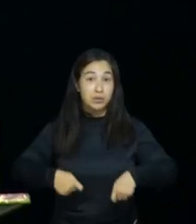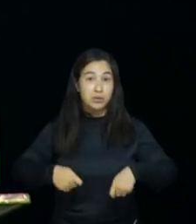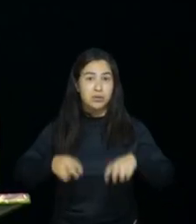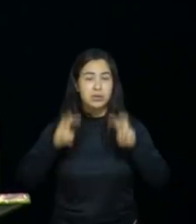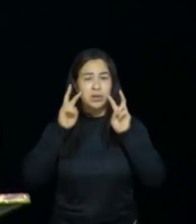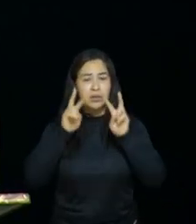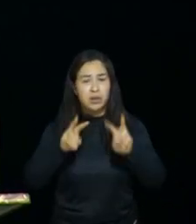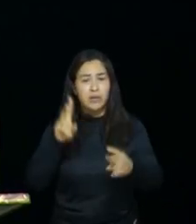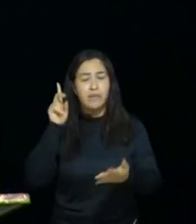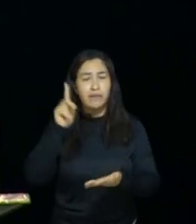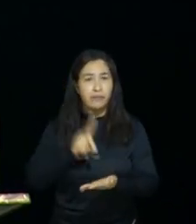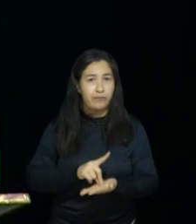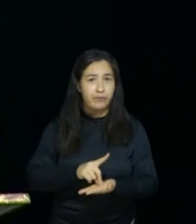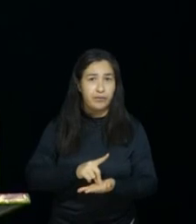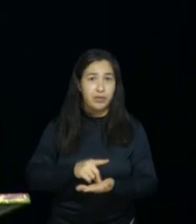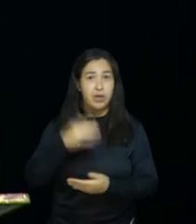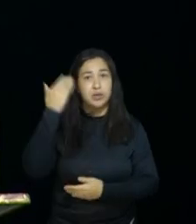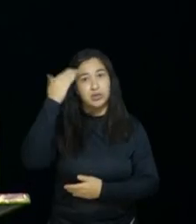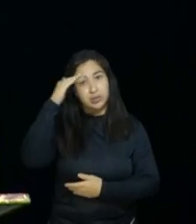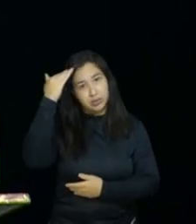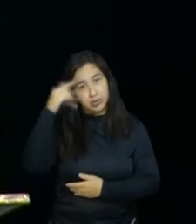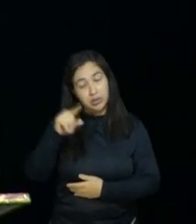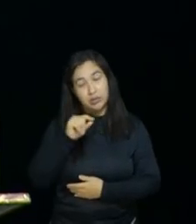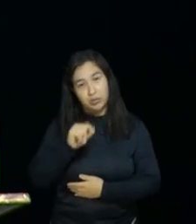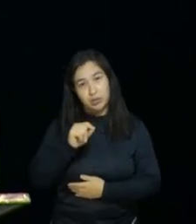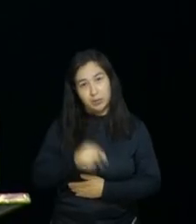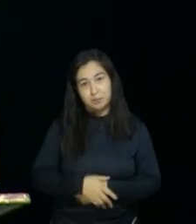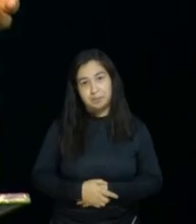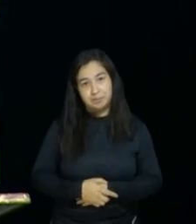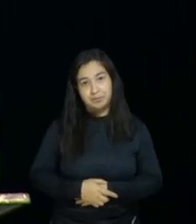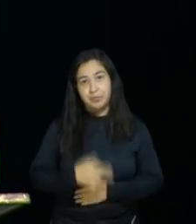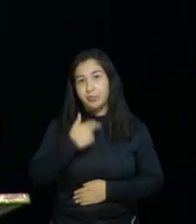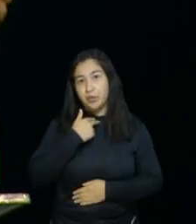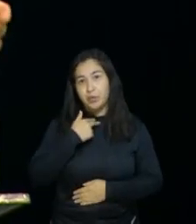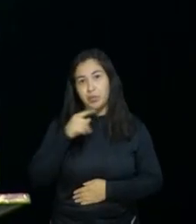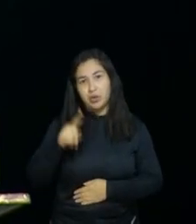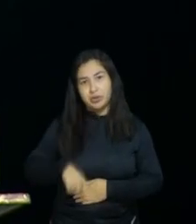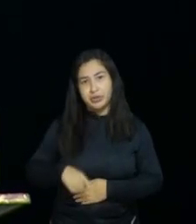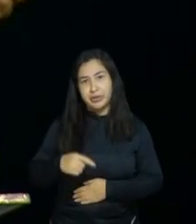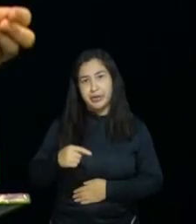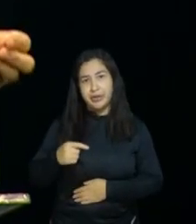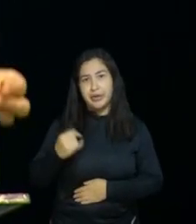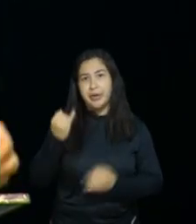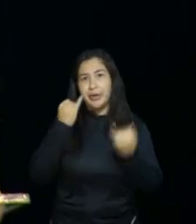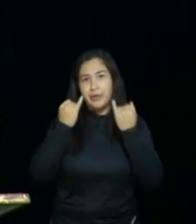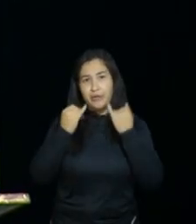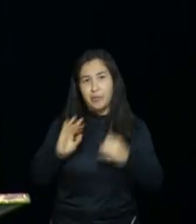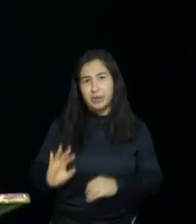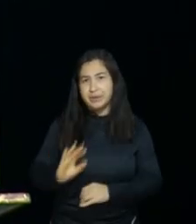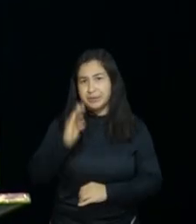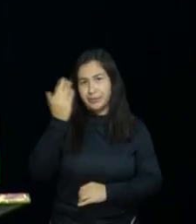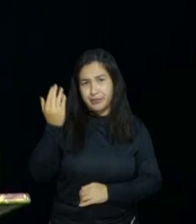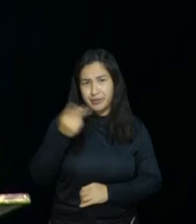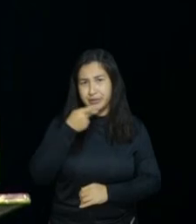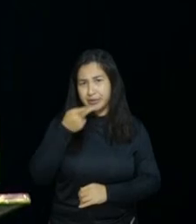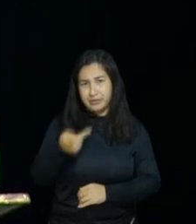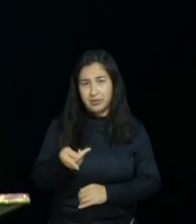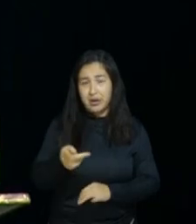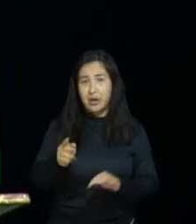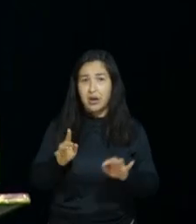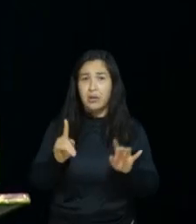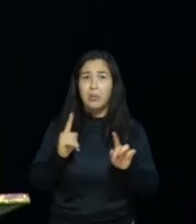a realidade e entender a realidade dos fatos. A gente não pode dizer que é uma fake news, uma mentira, algo que aconteceu. Porque esse